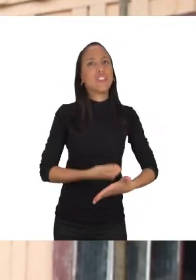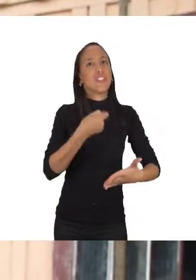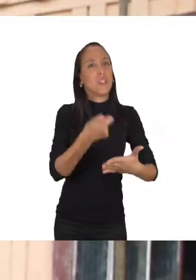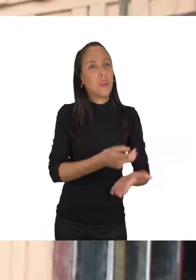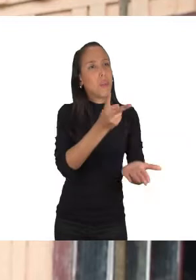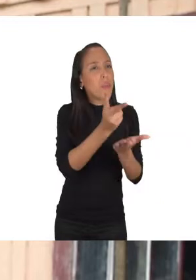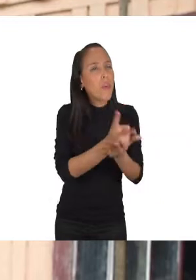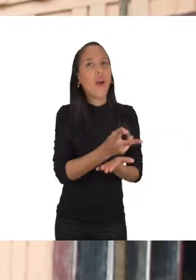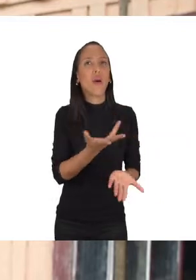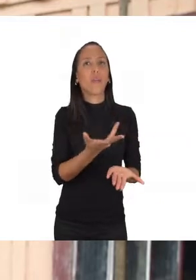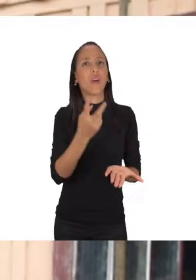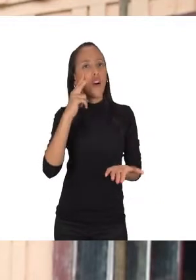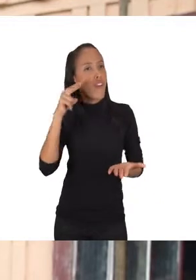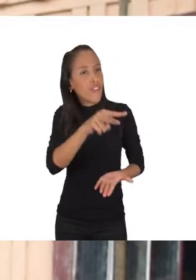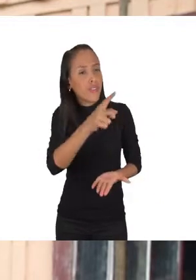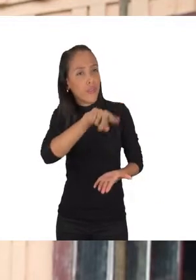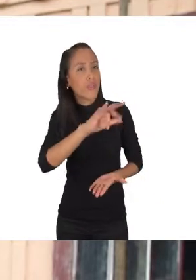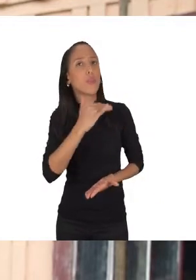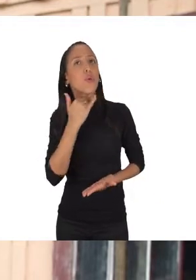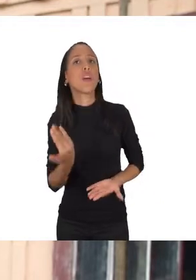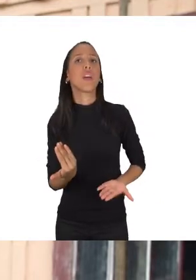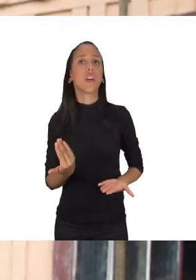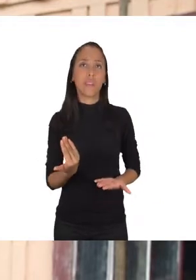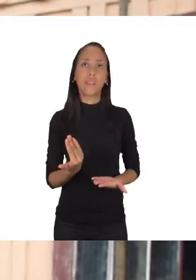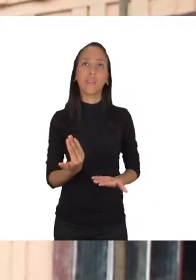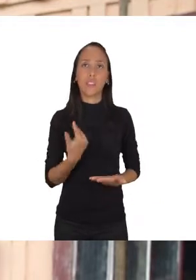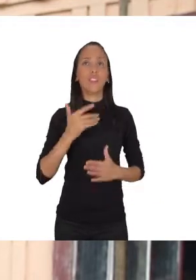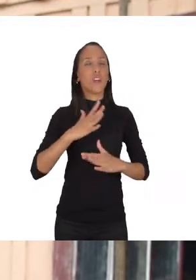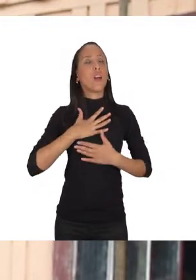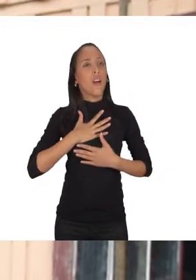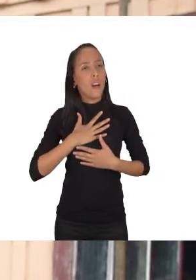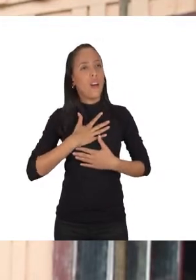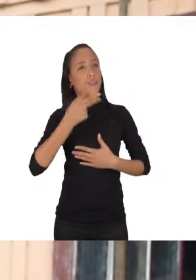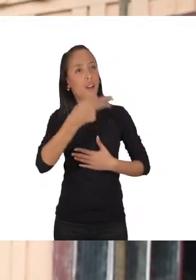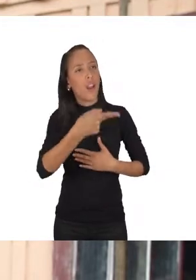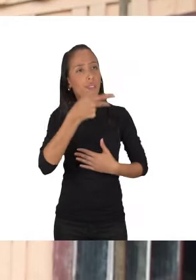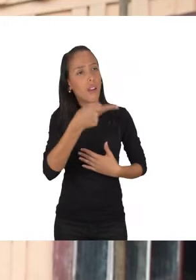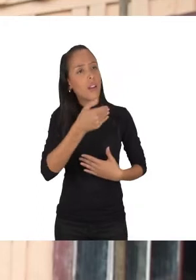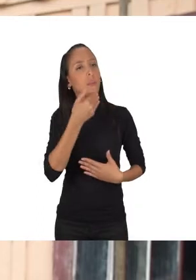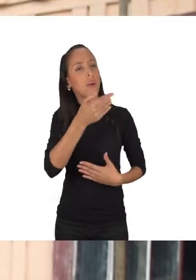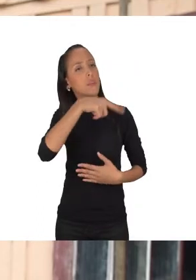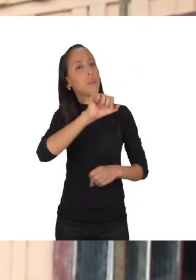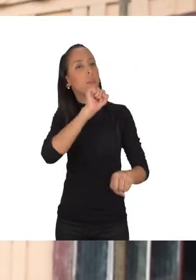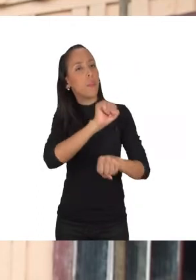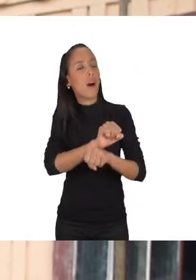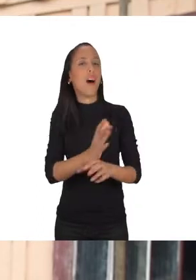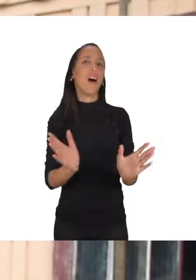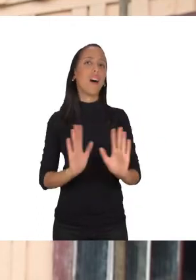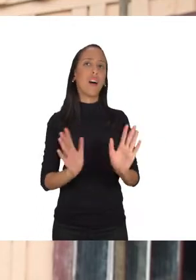aqui, vendo aqui morrendo. Nós já estamos acostumados com isso de falar para vocês, pedir para vocês parar com essa